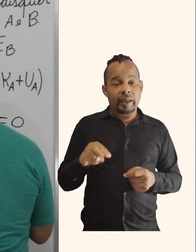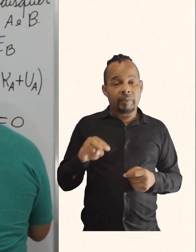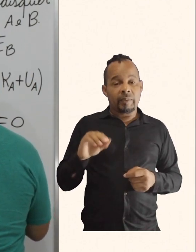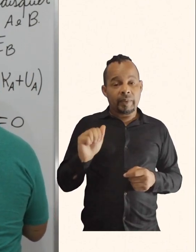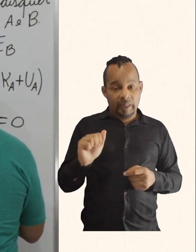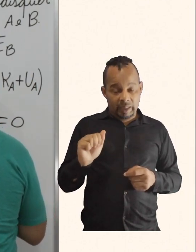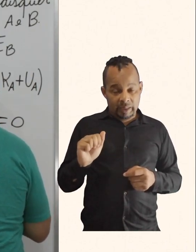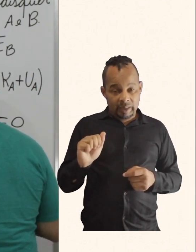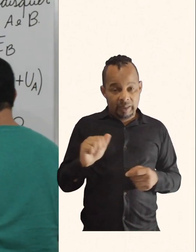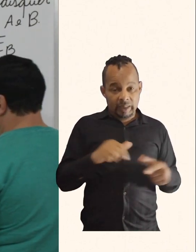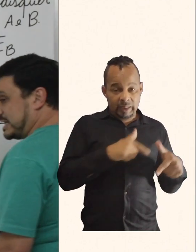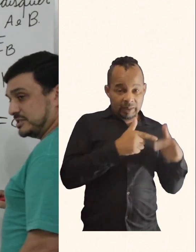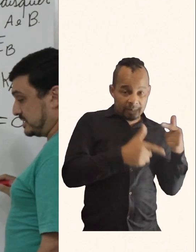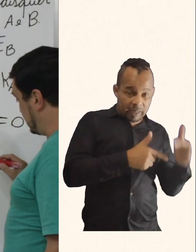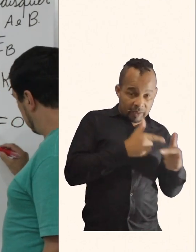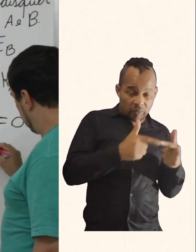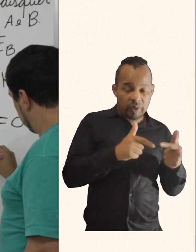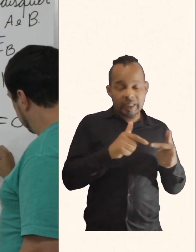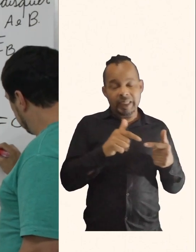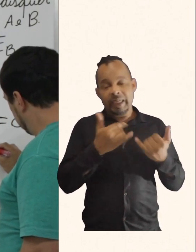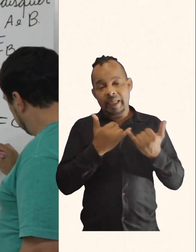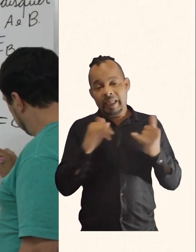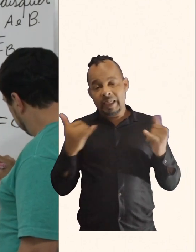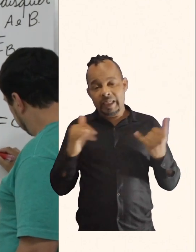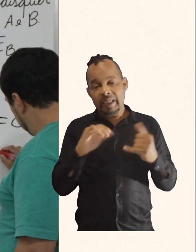energia cinética,